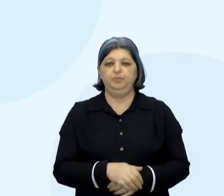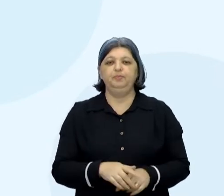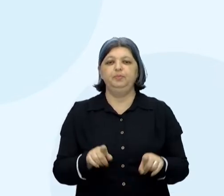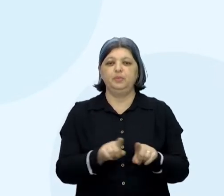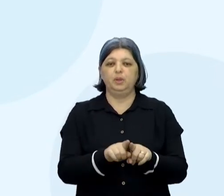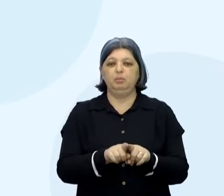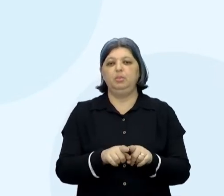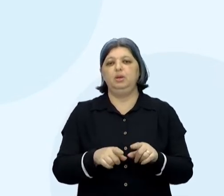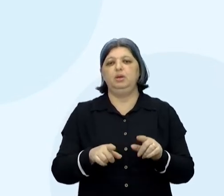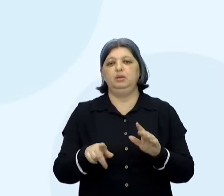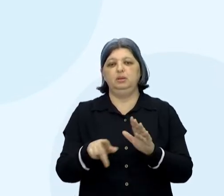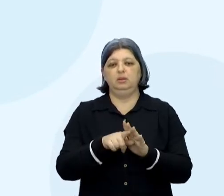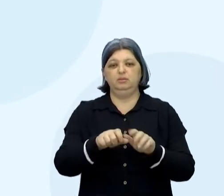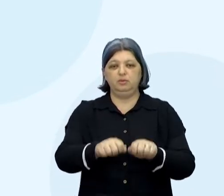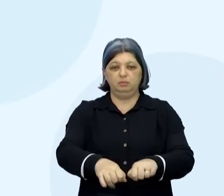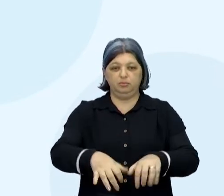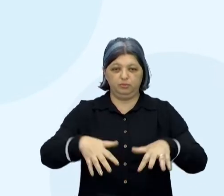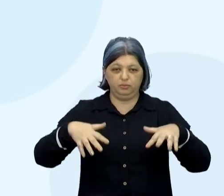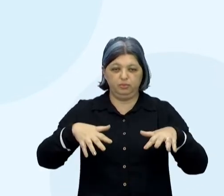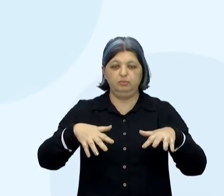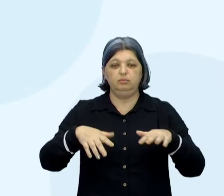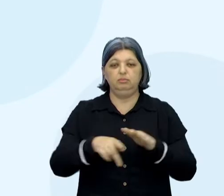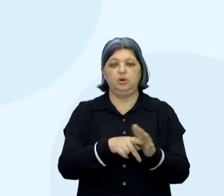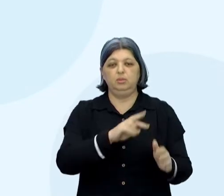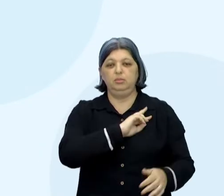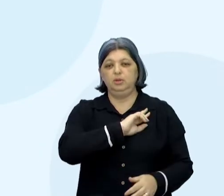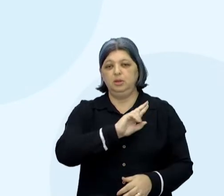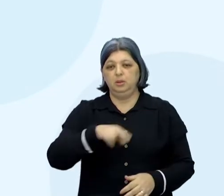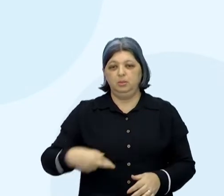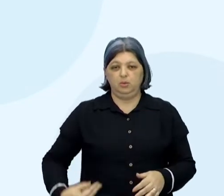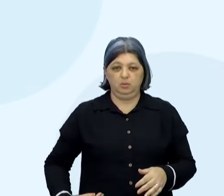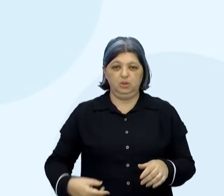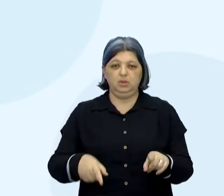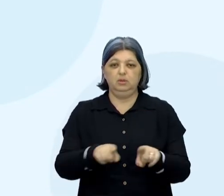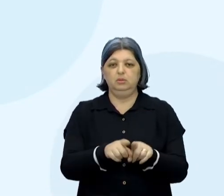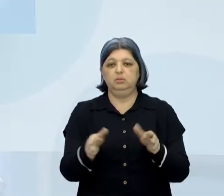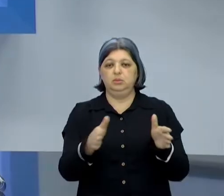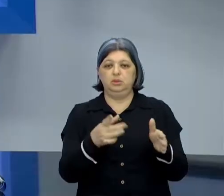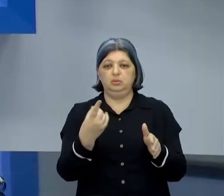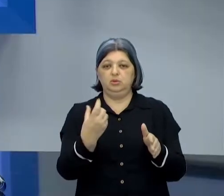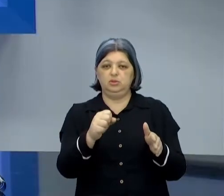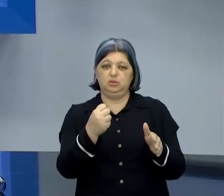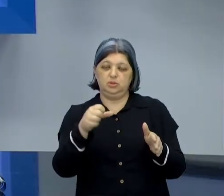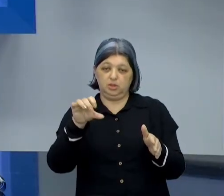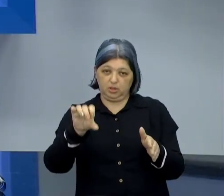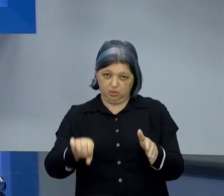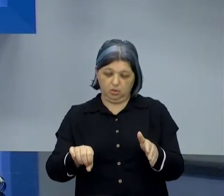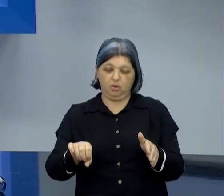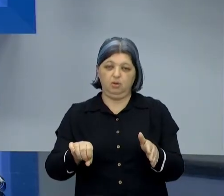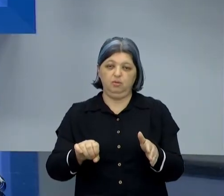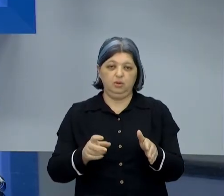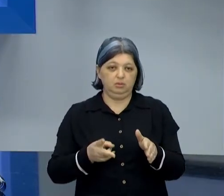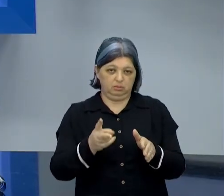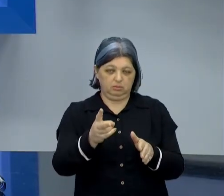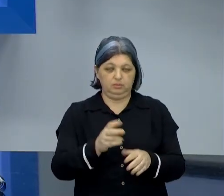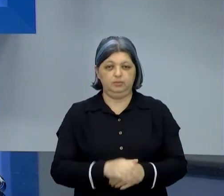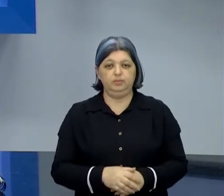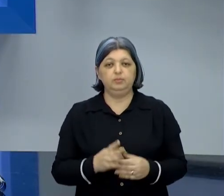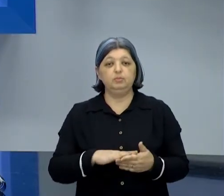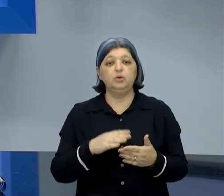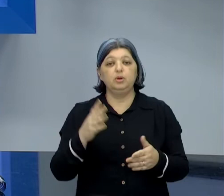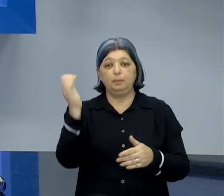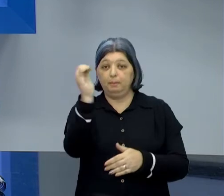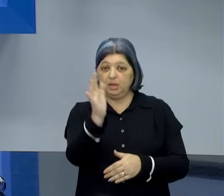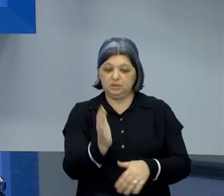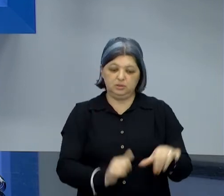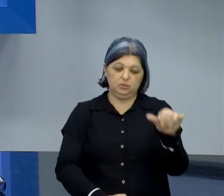a 1891, que foi o quê? Foi o período em que o Brasil ele passou por uma grande transformação, pois